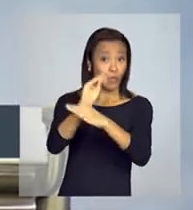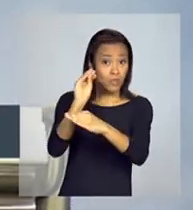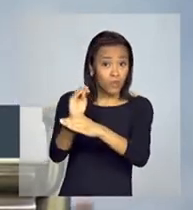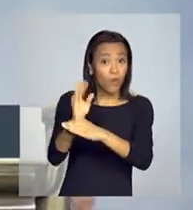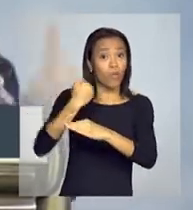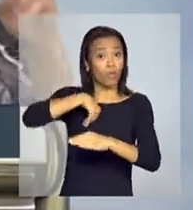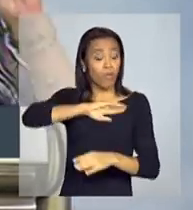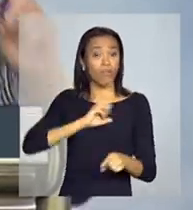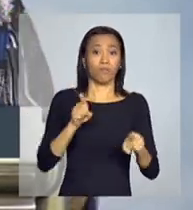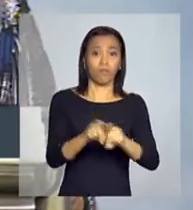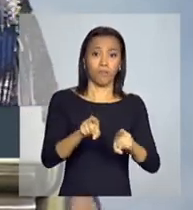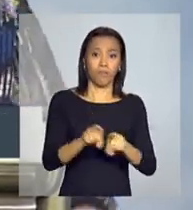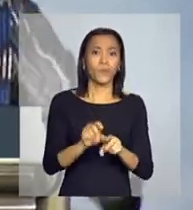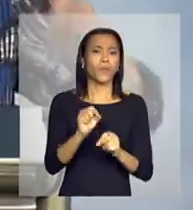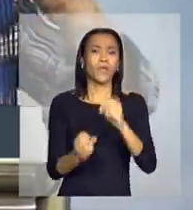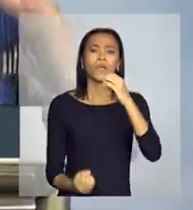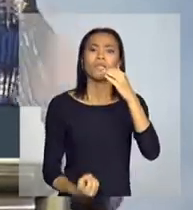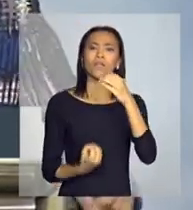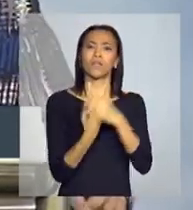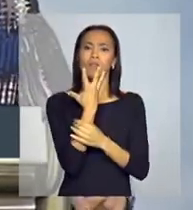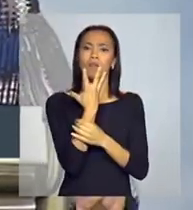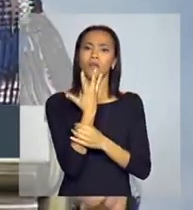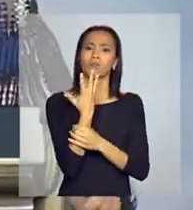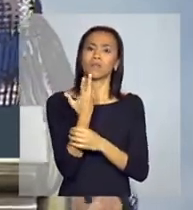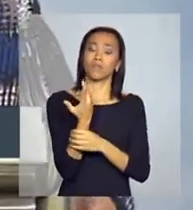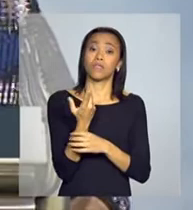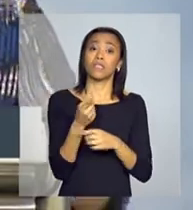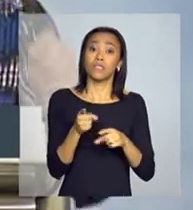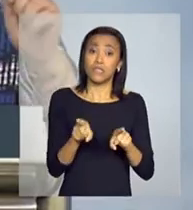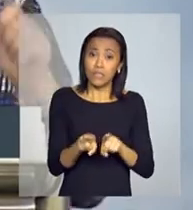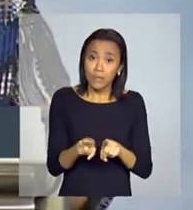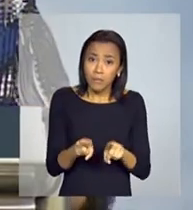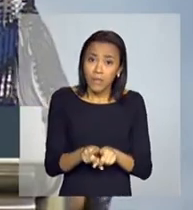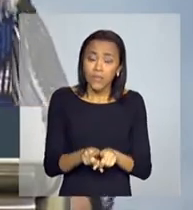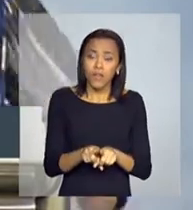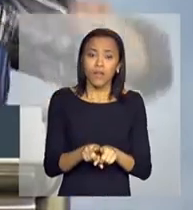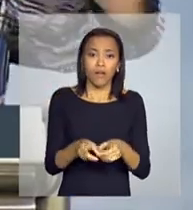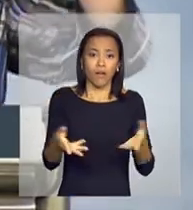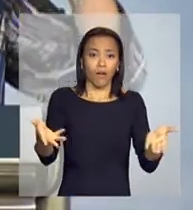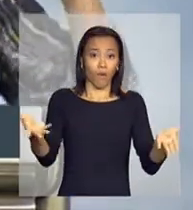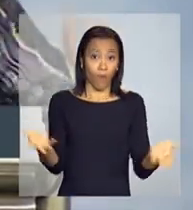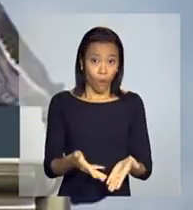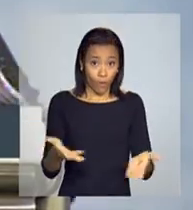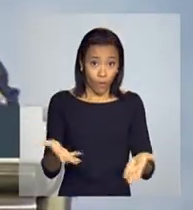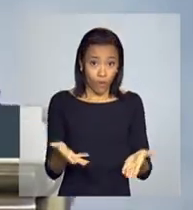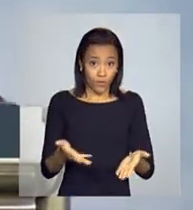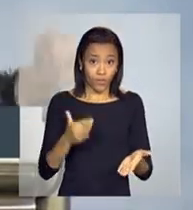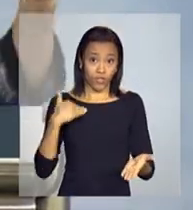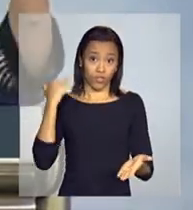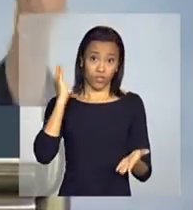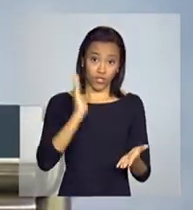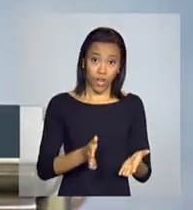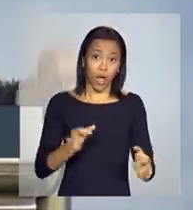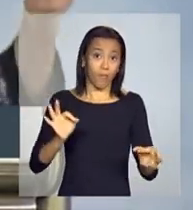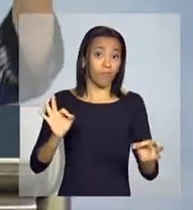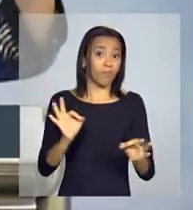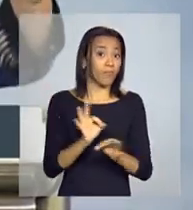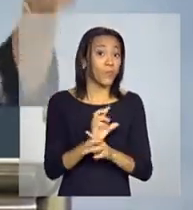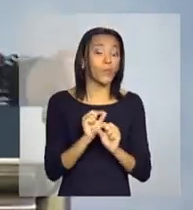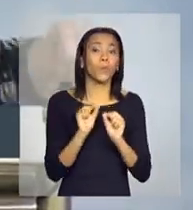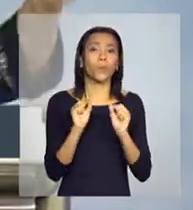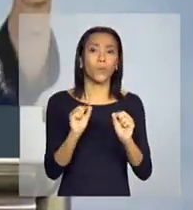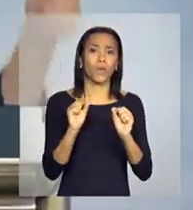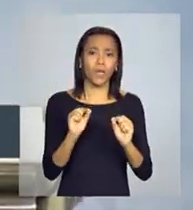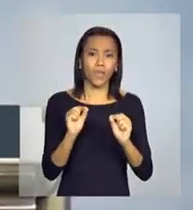também criamos, aprofundamos e hoje completamos o combate